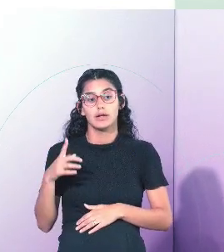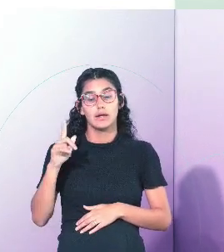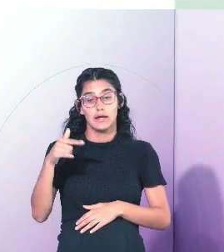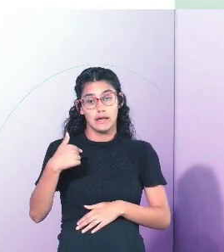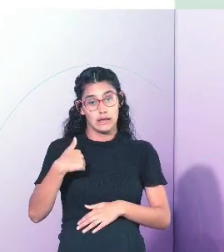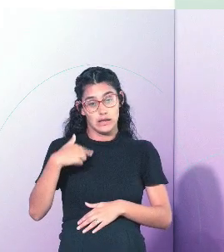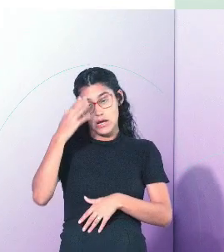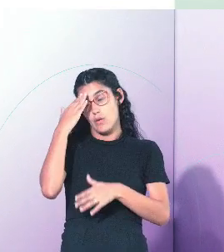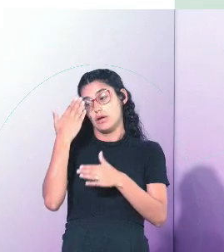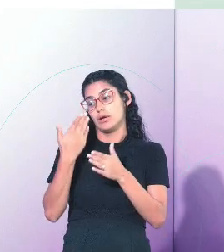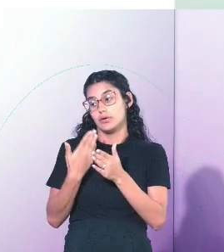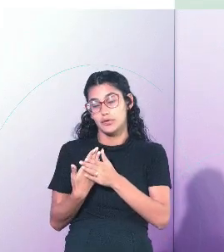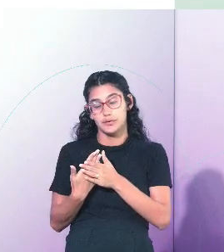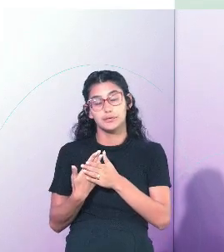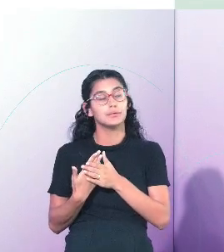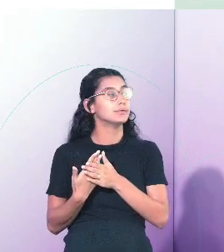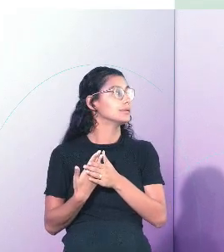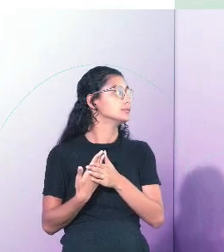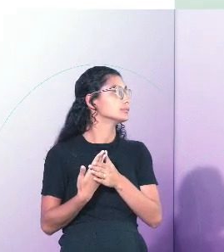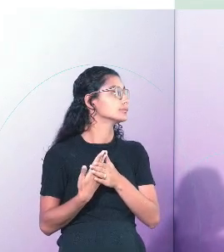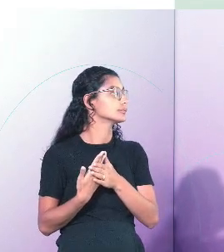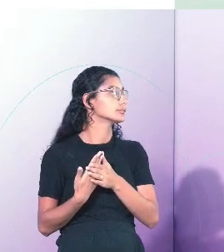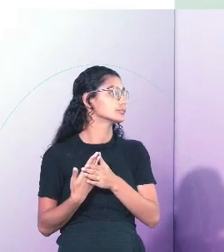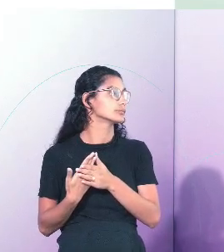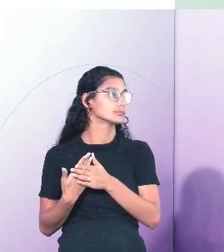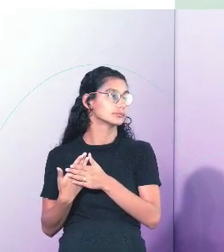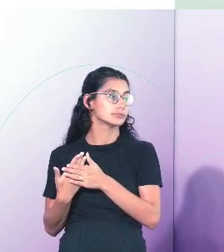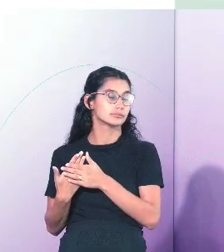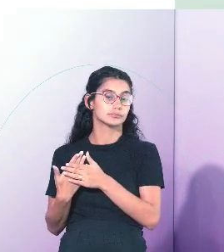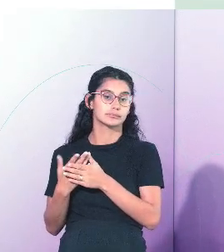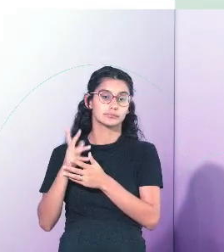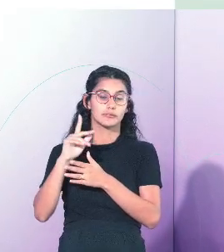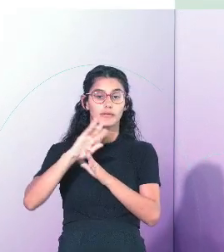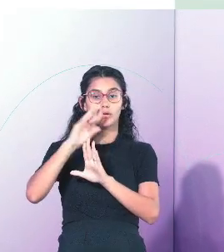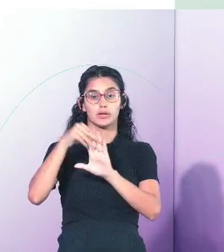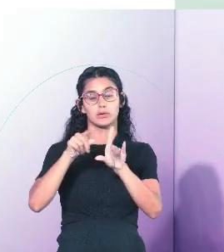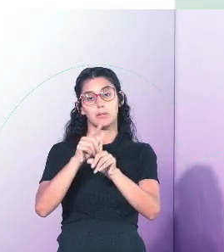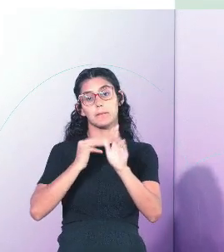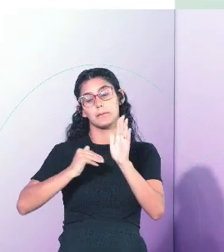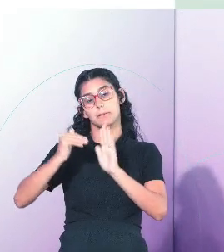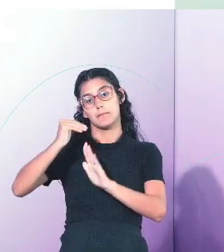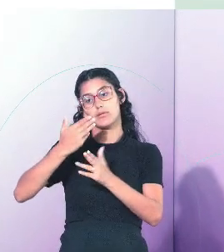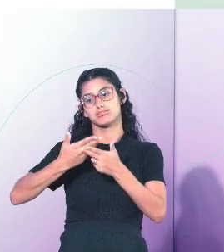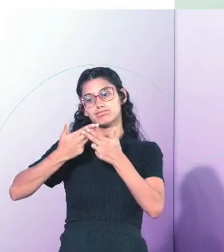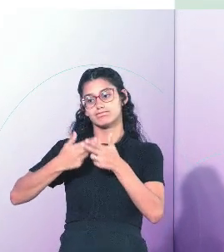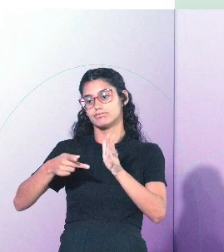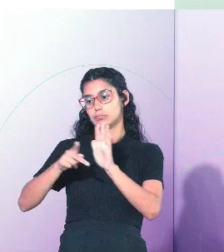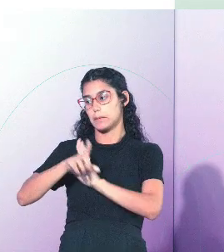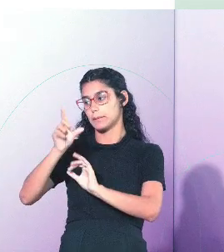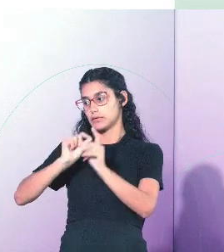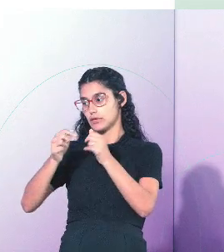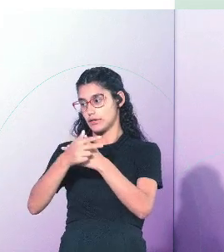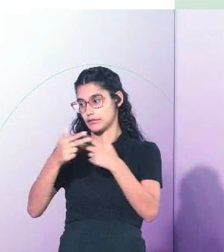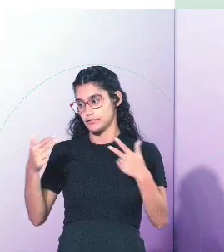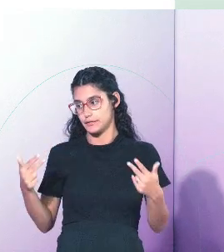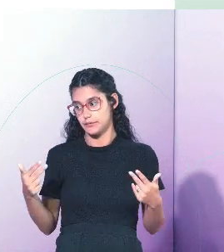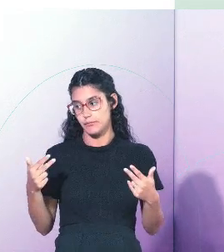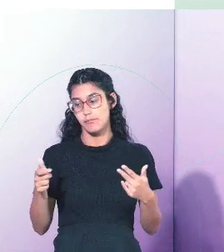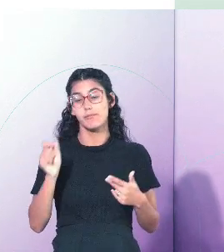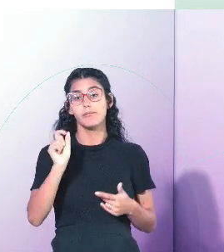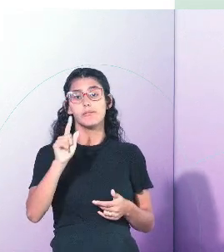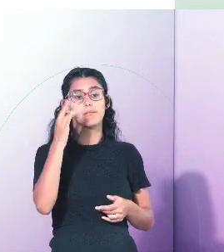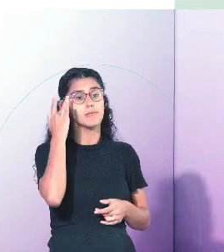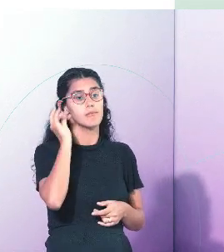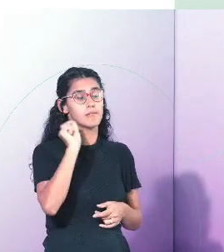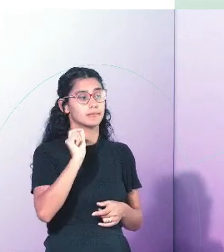que eu acredito que essas comissões colocam maior peso para essa tomada de decisão. Tá? E o que eu